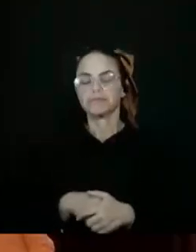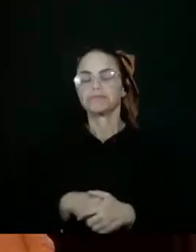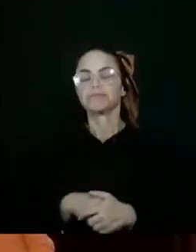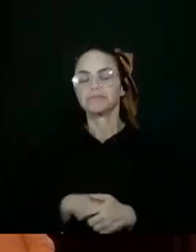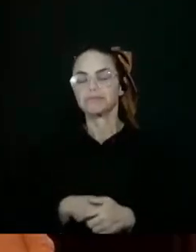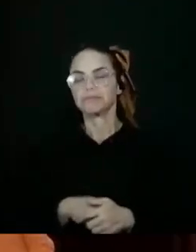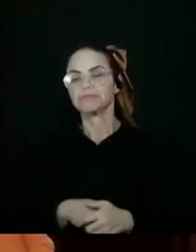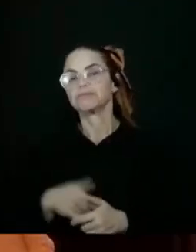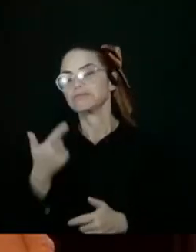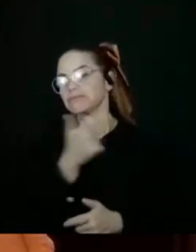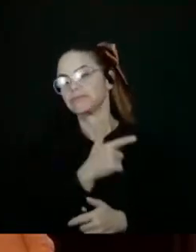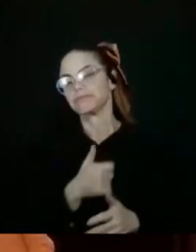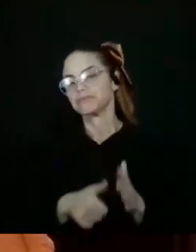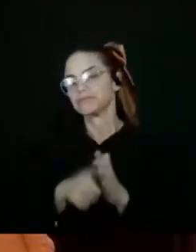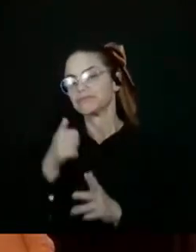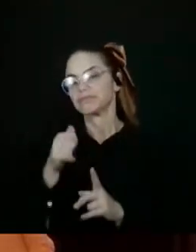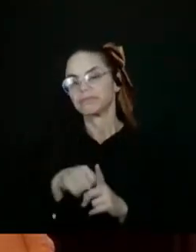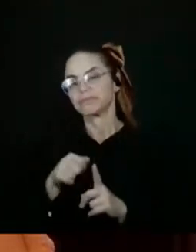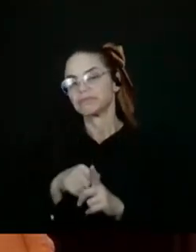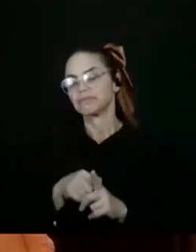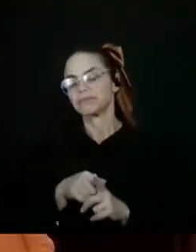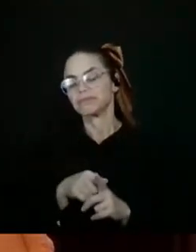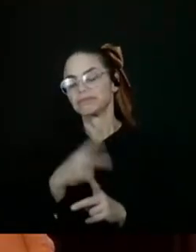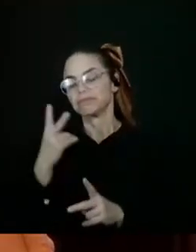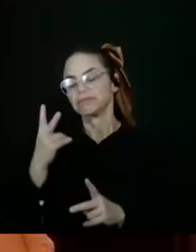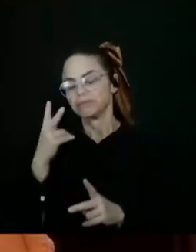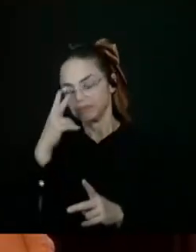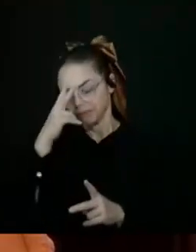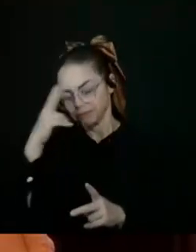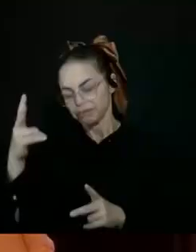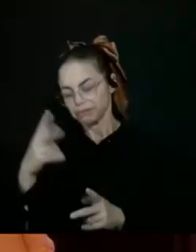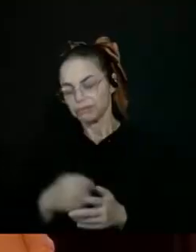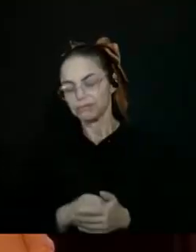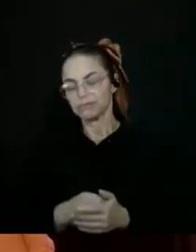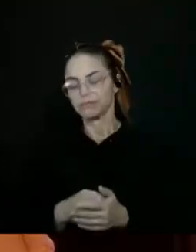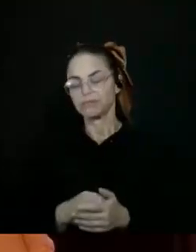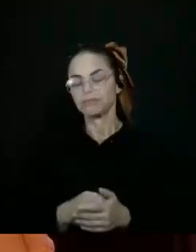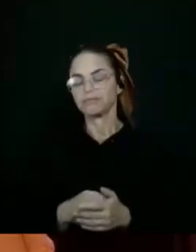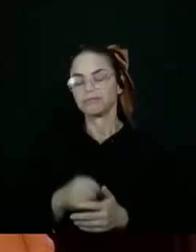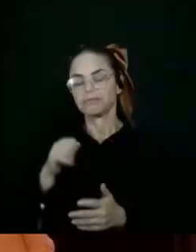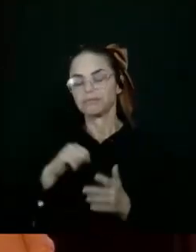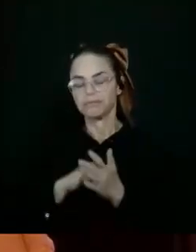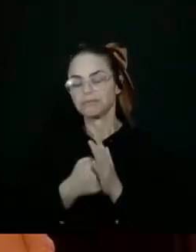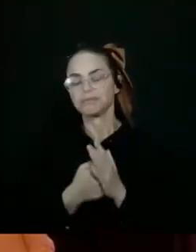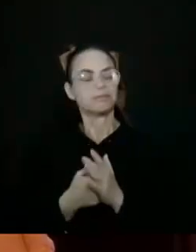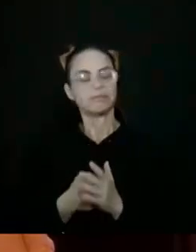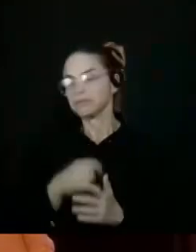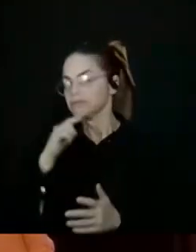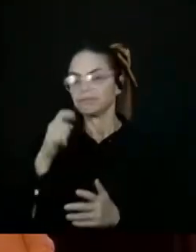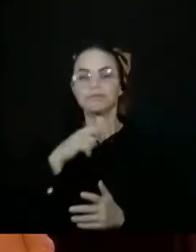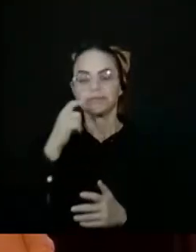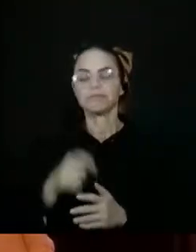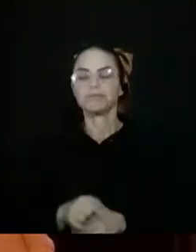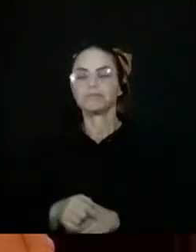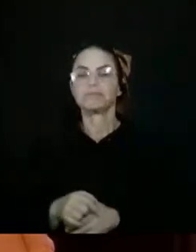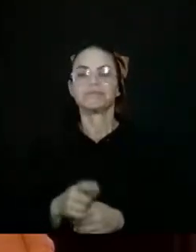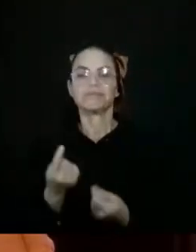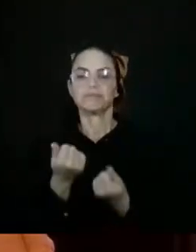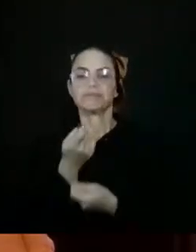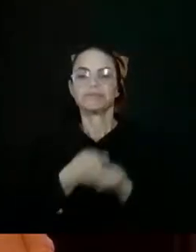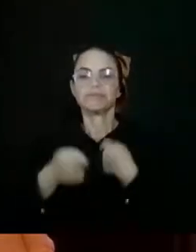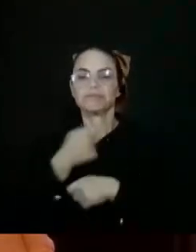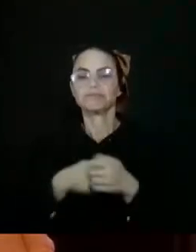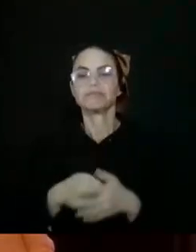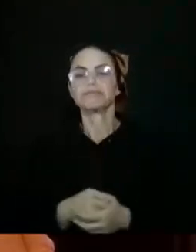no primeiro dia útil, segundo dia útil, o CPF dela vai estar suspenso. Então, ela não vai conseguir fazer movimentações financeiras, ela fica